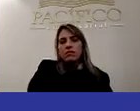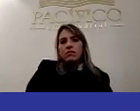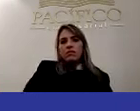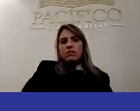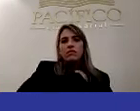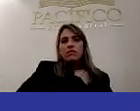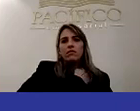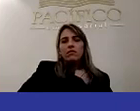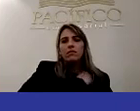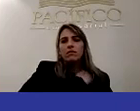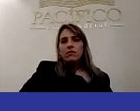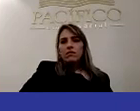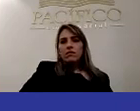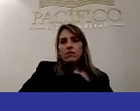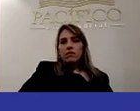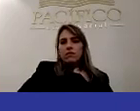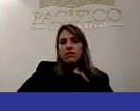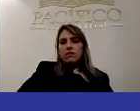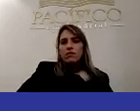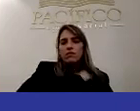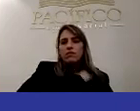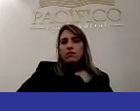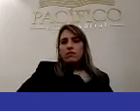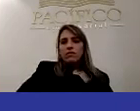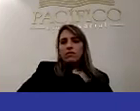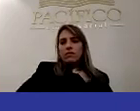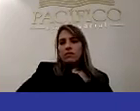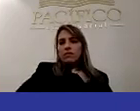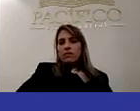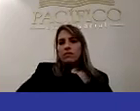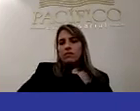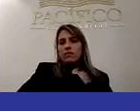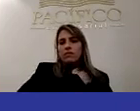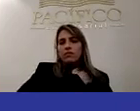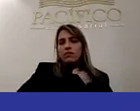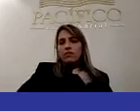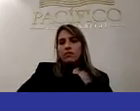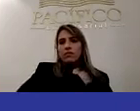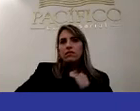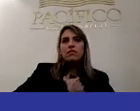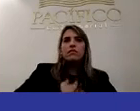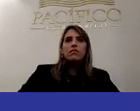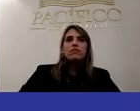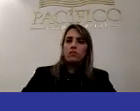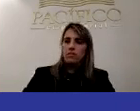grande parte dessa iniciação foi a causa direta ou indiretamente da ejaculação precoce.